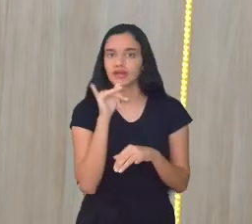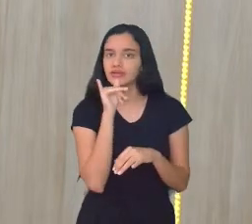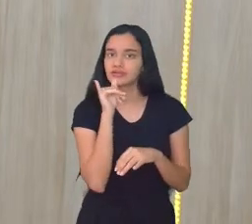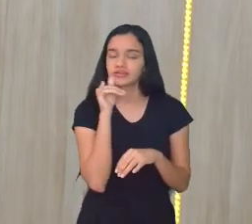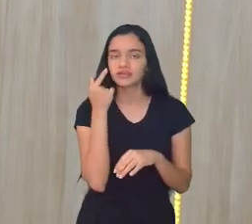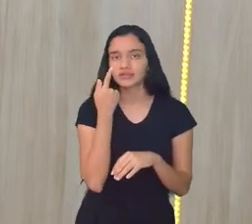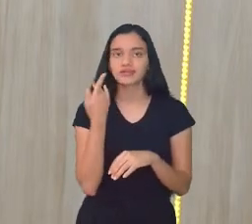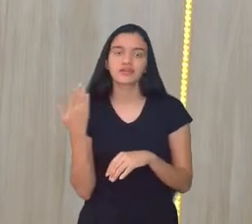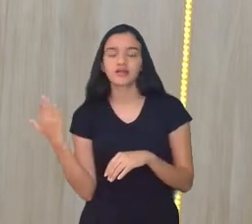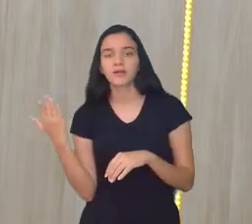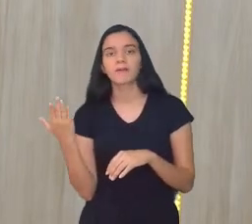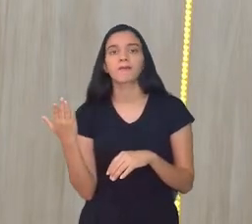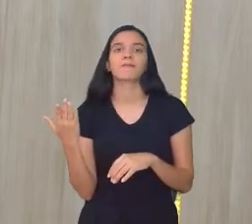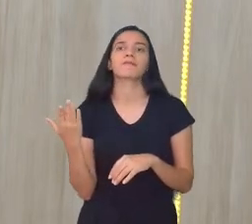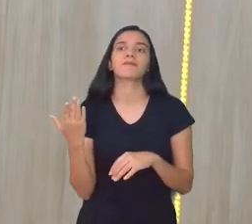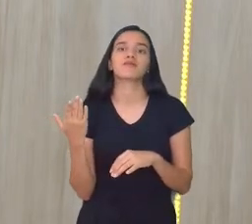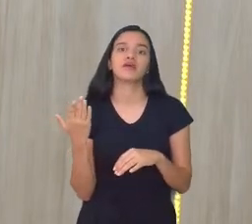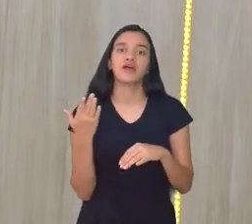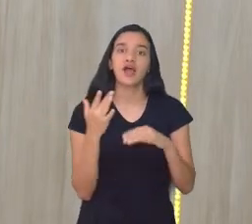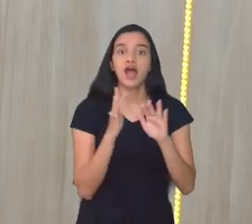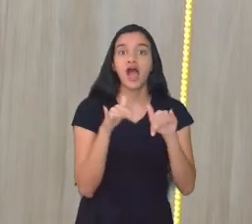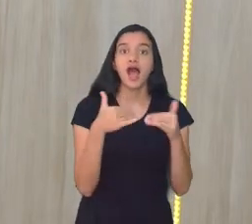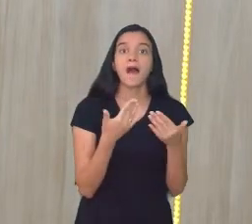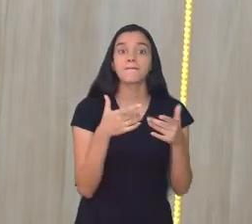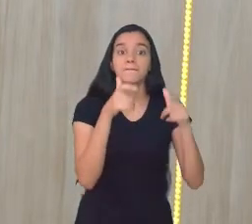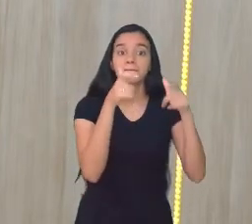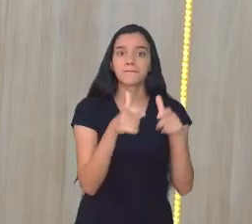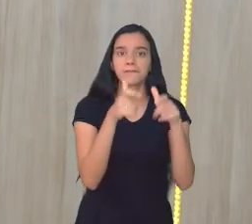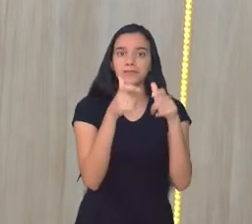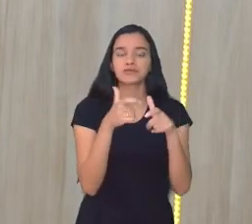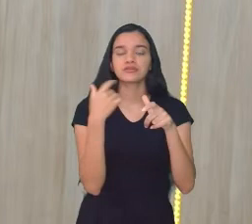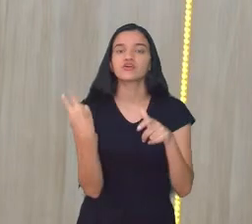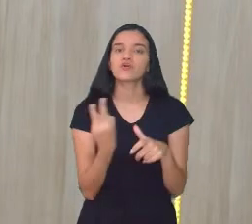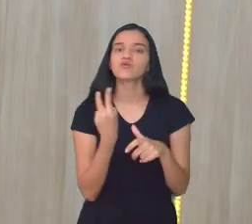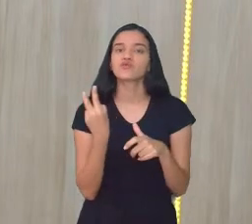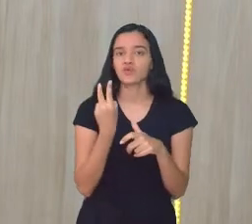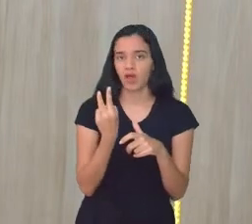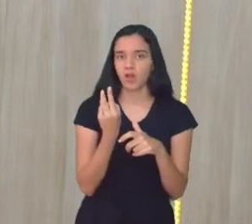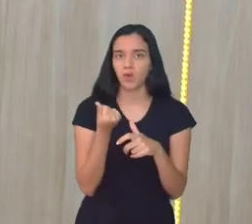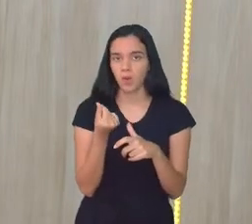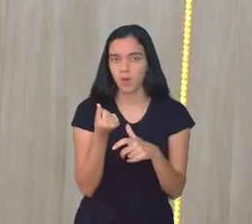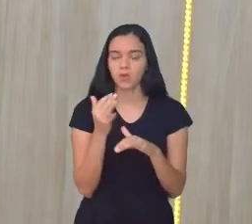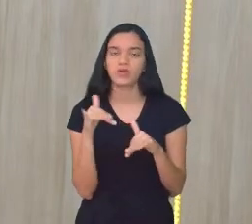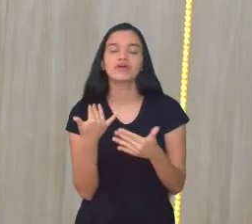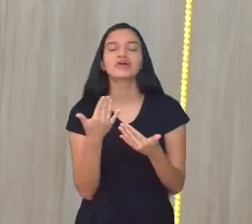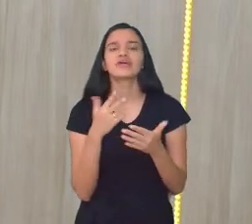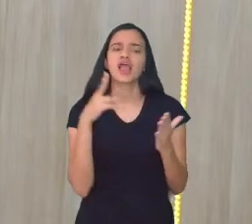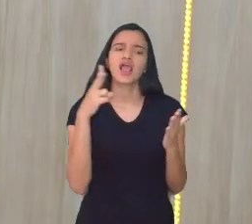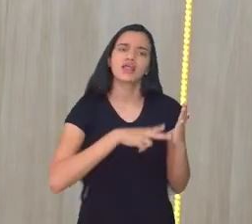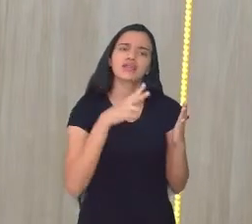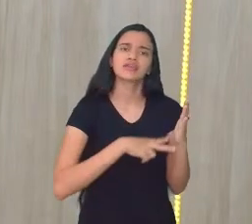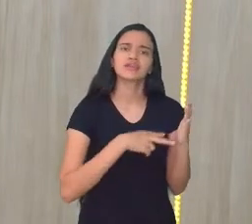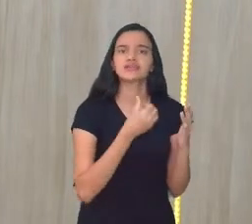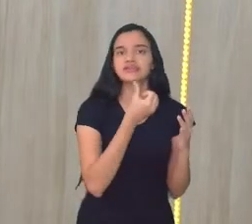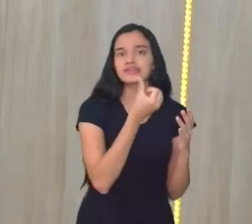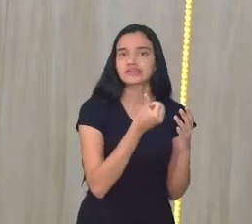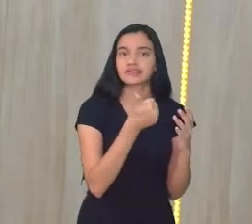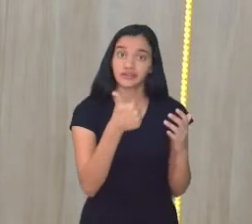a última posição, valor posicional, e ler